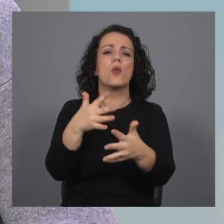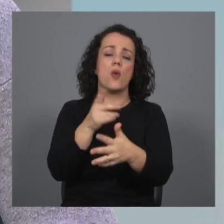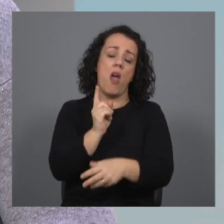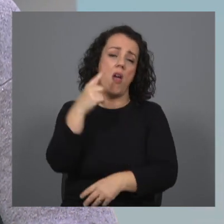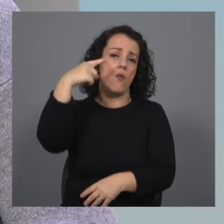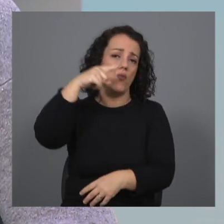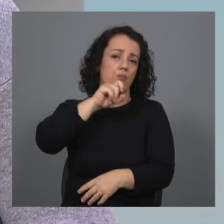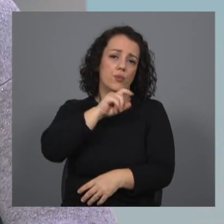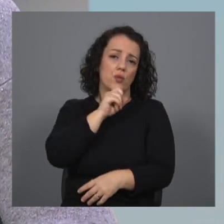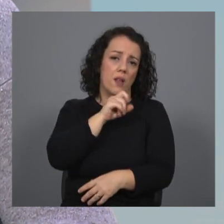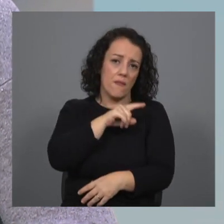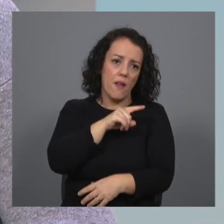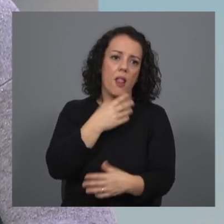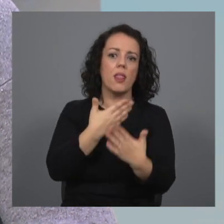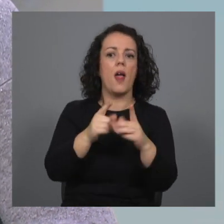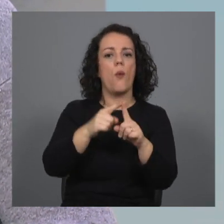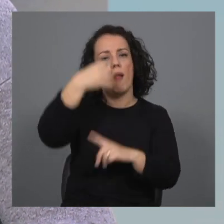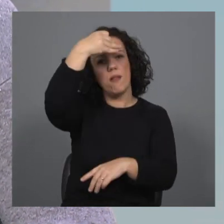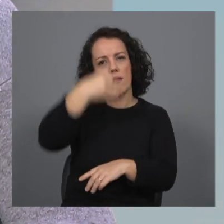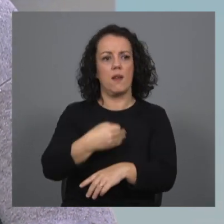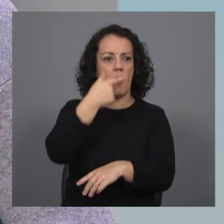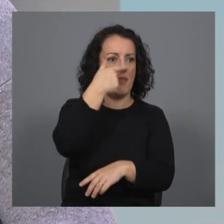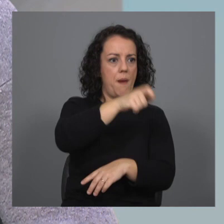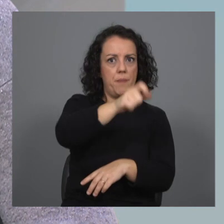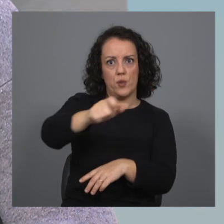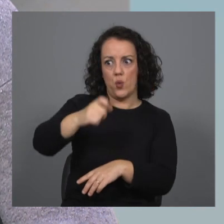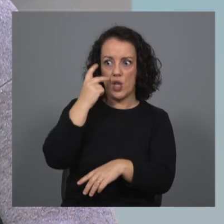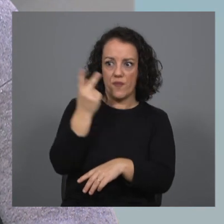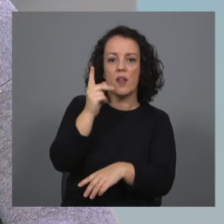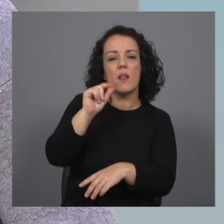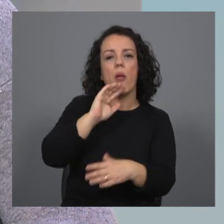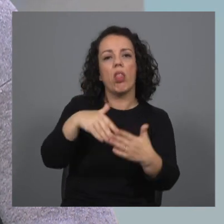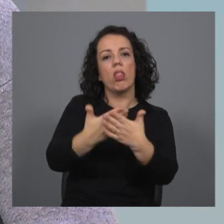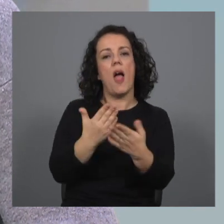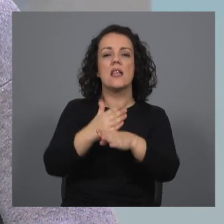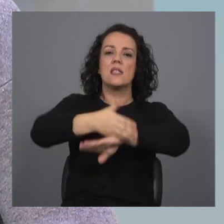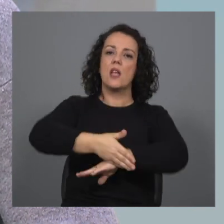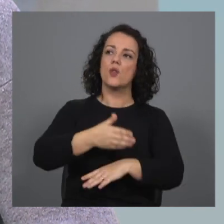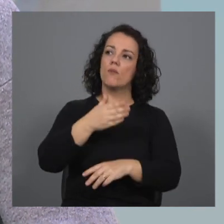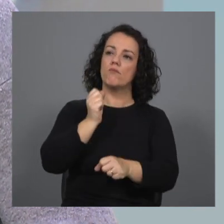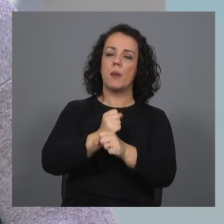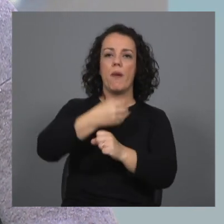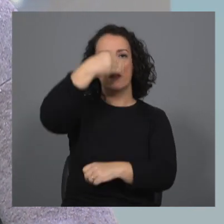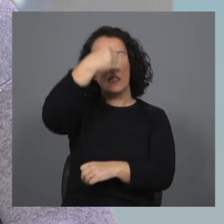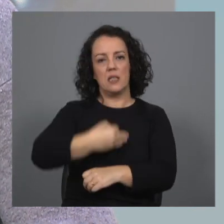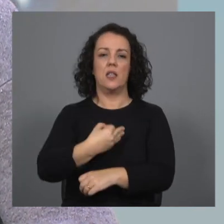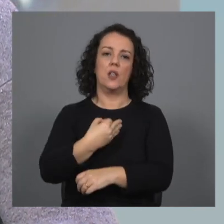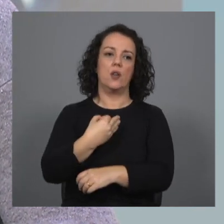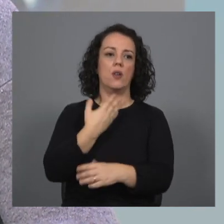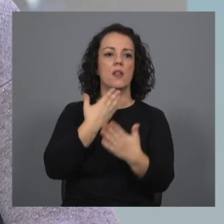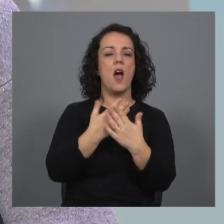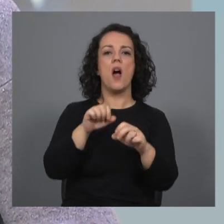só de dignificar a vida destas pessoas, mas de lhes dar acesso a um trabalho digno e a serem alguém na nossa